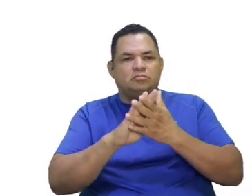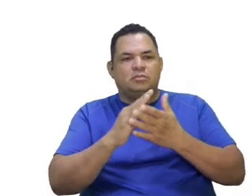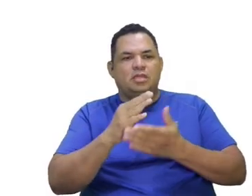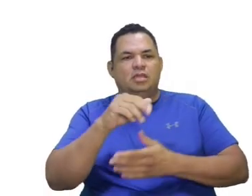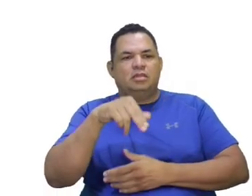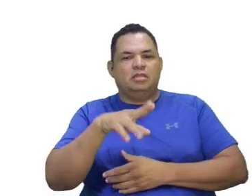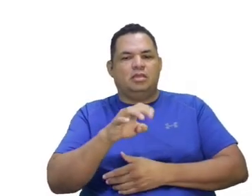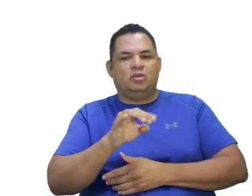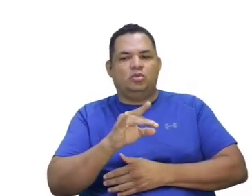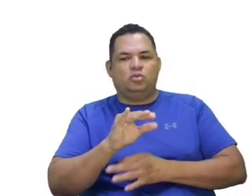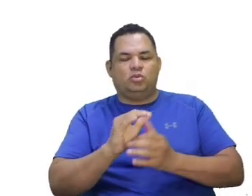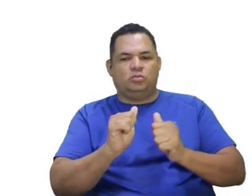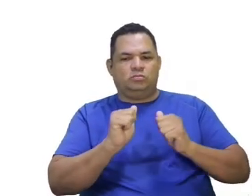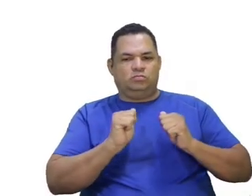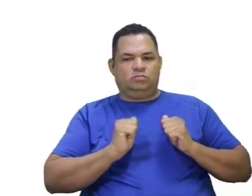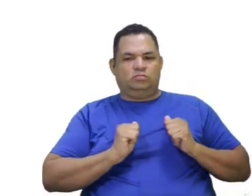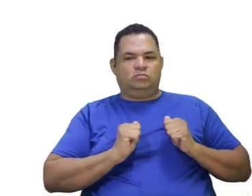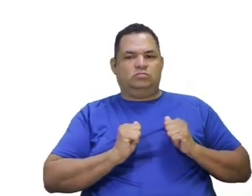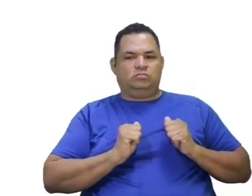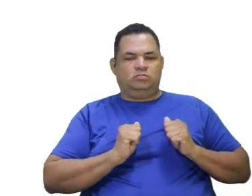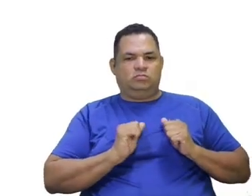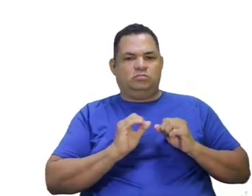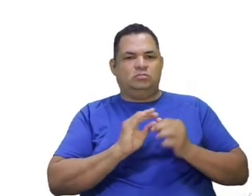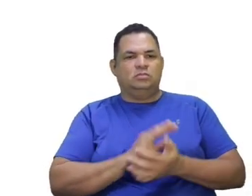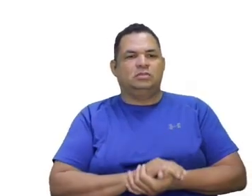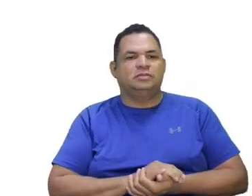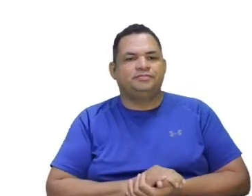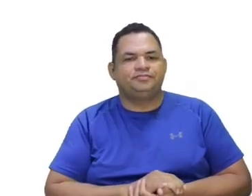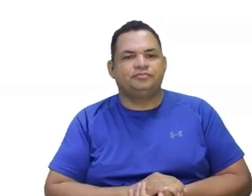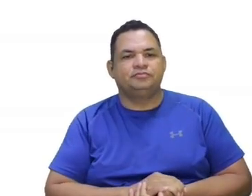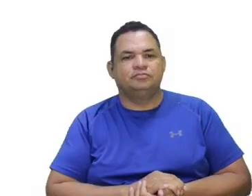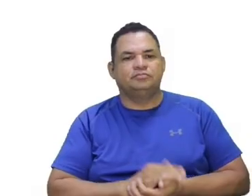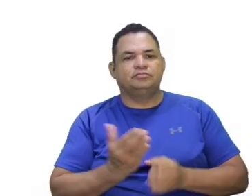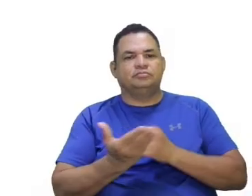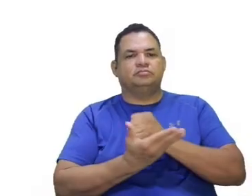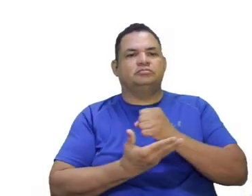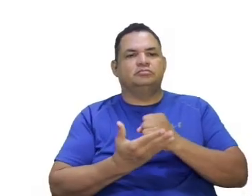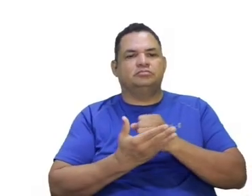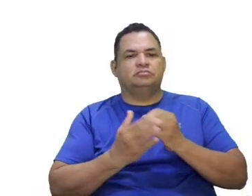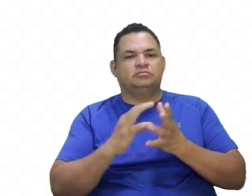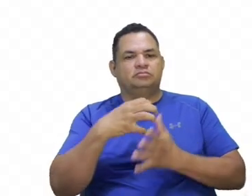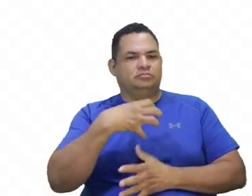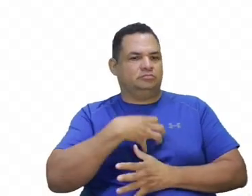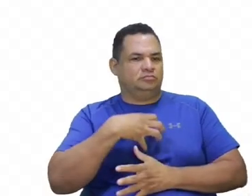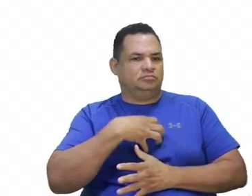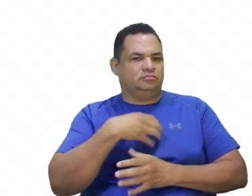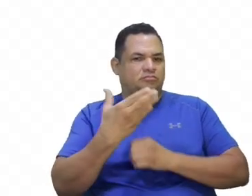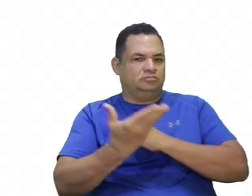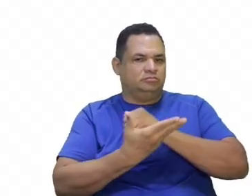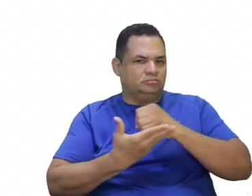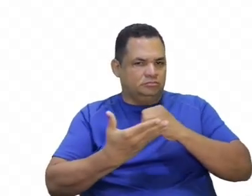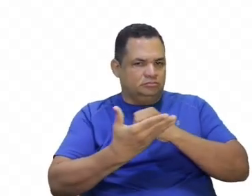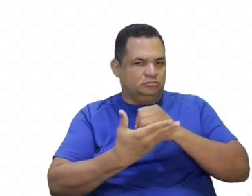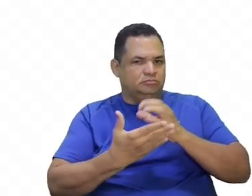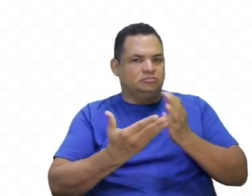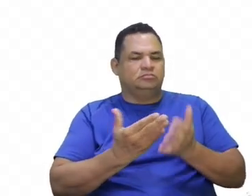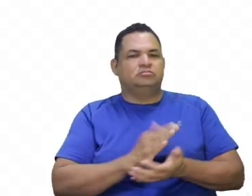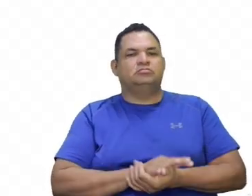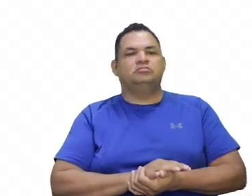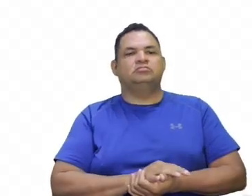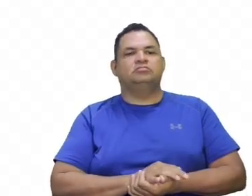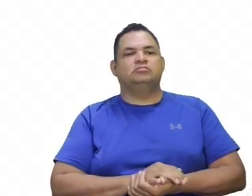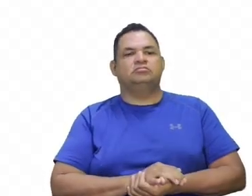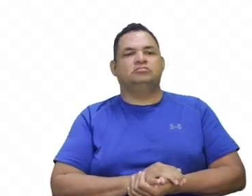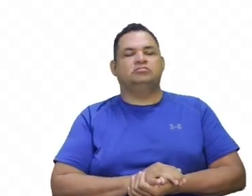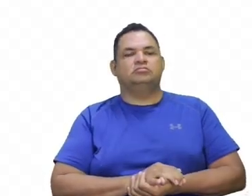neutro, ou seja, do átomo no seu estado fundamental. E aí nós temos